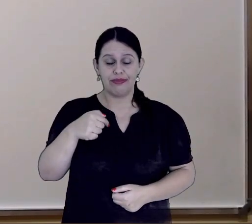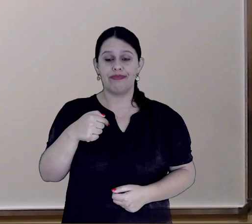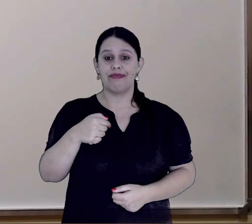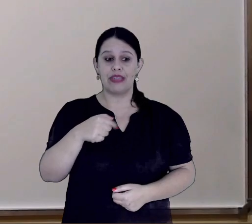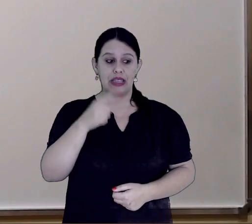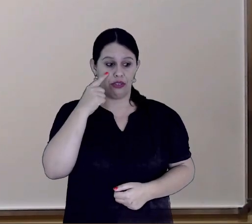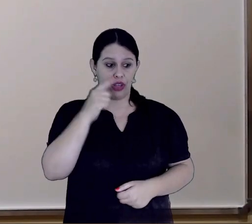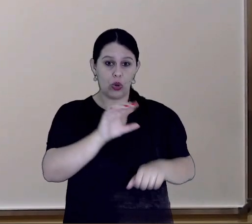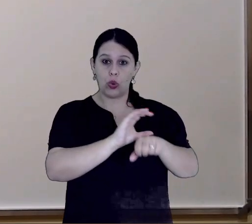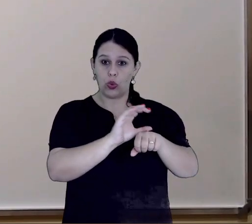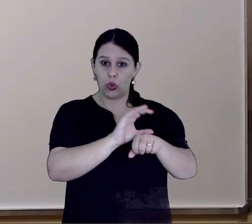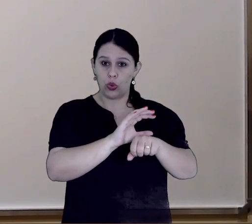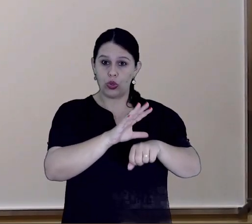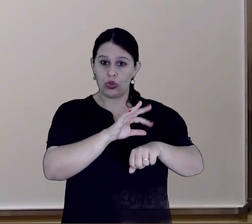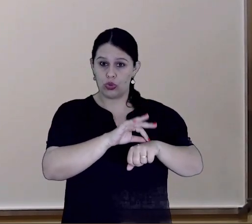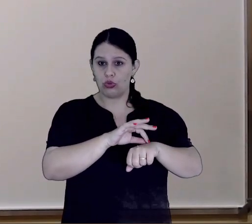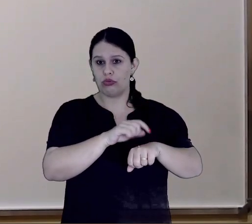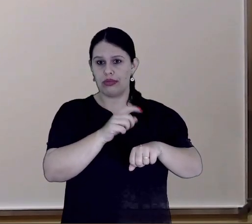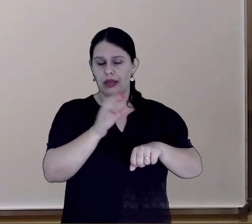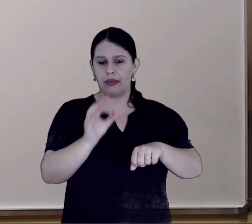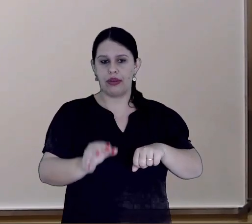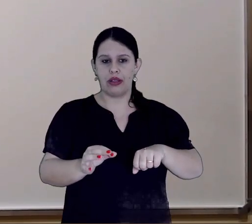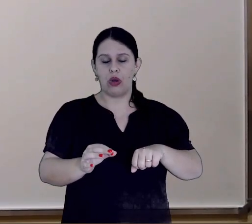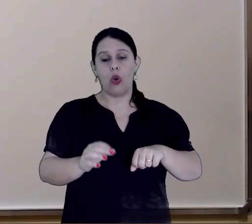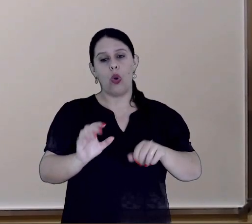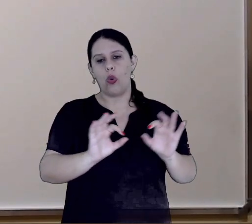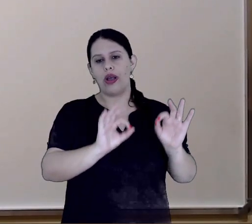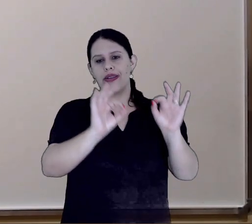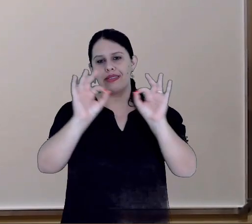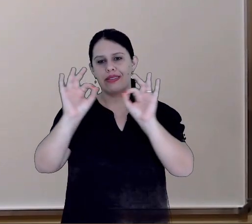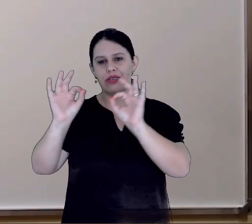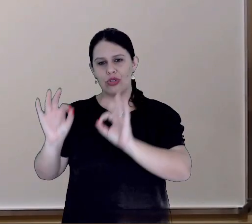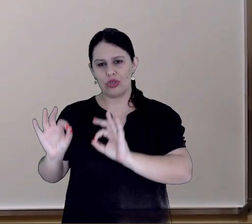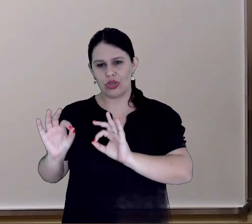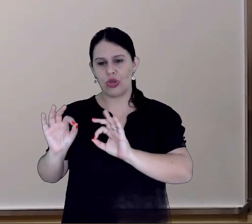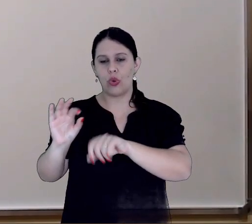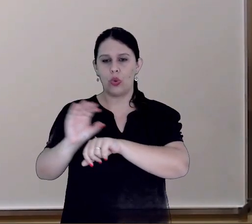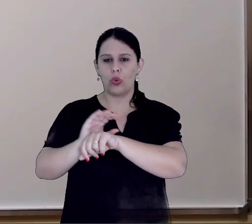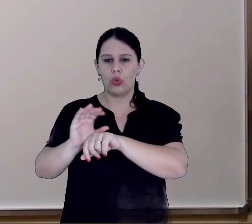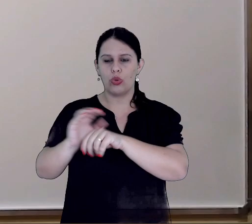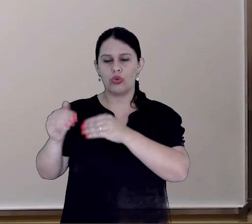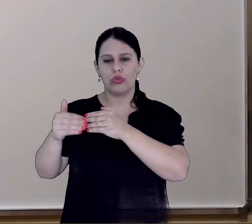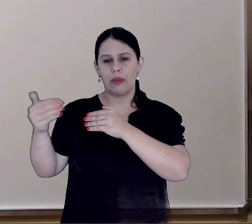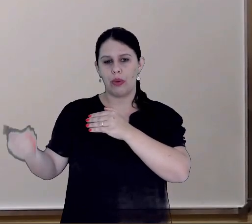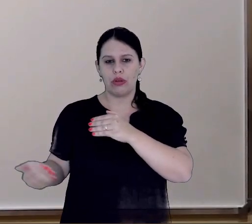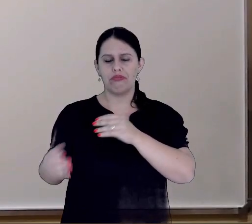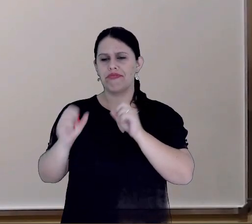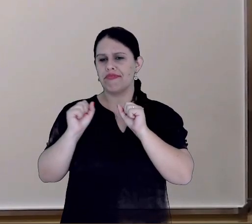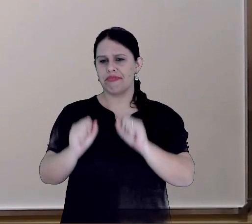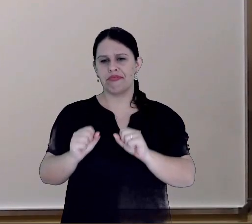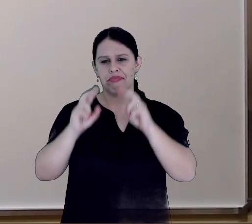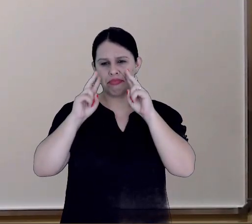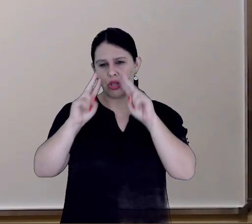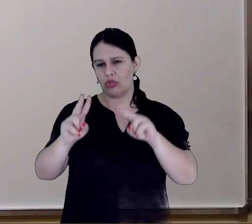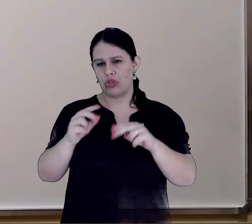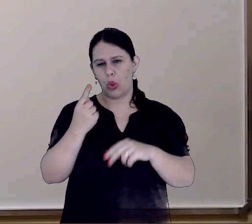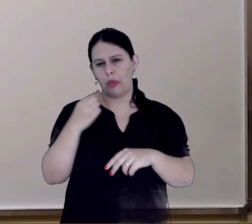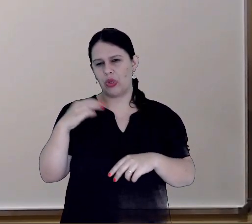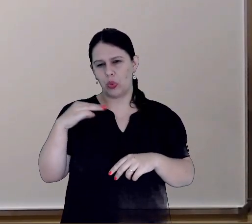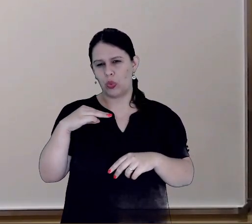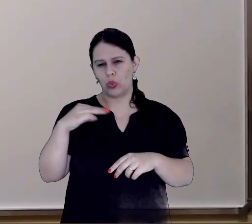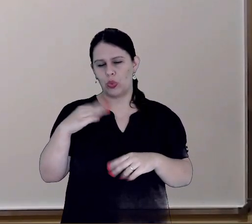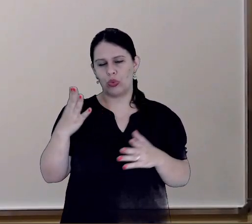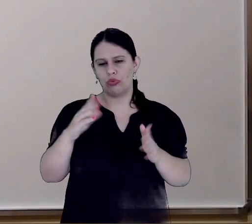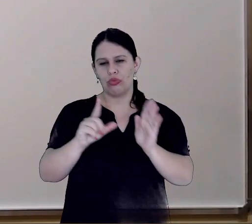curso em tempo real Para quem vai assistir Depois Esse curso Todo em batelada Pode ser Daqui um minutinho